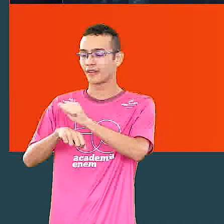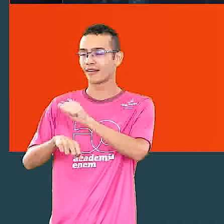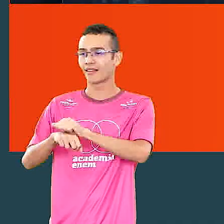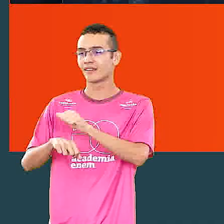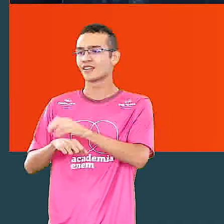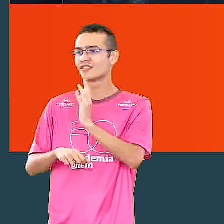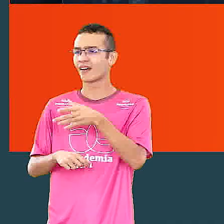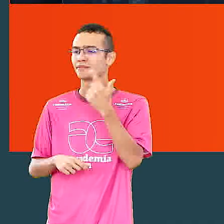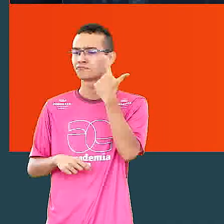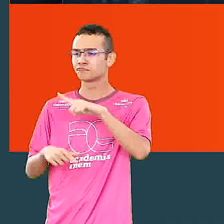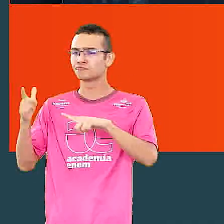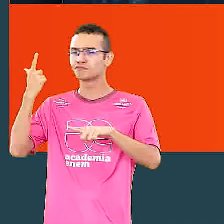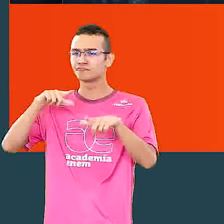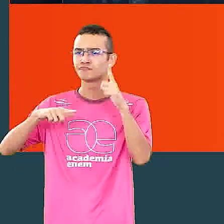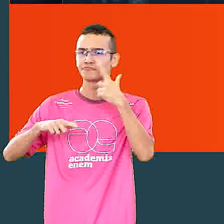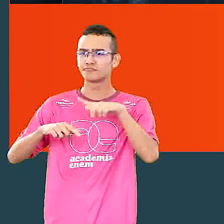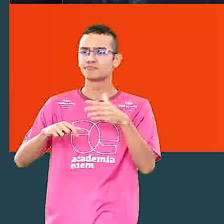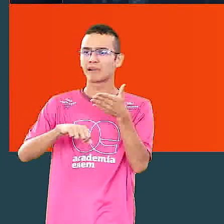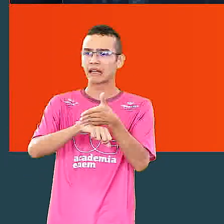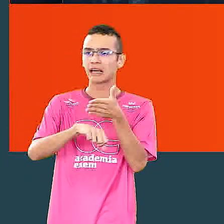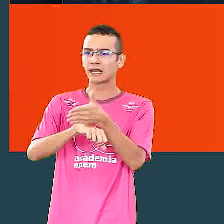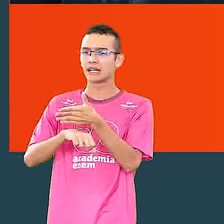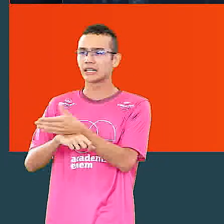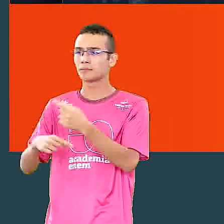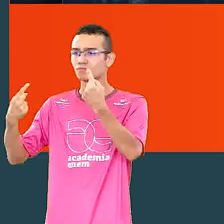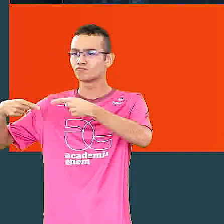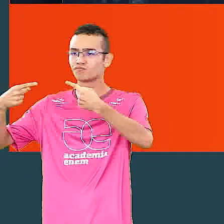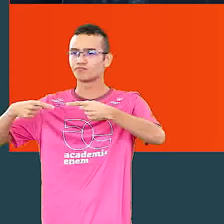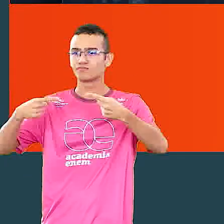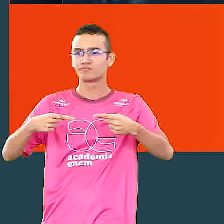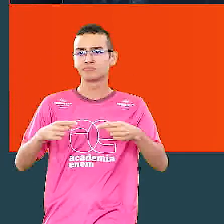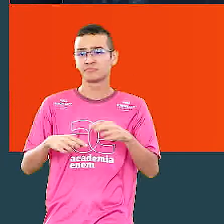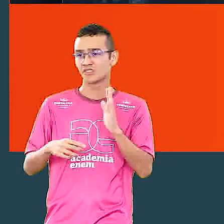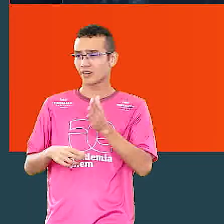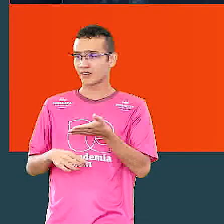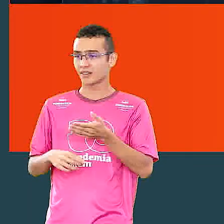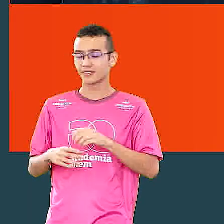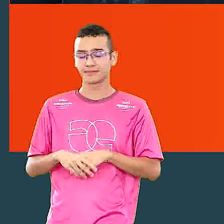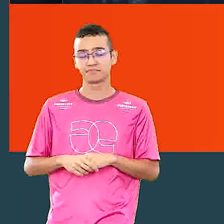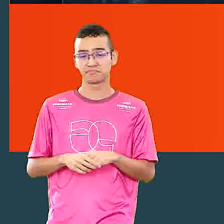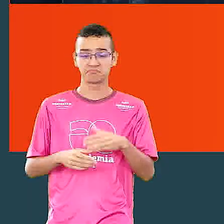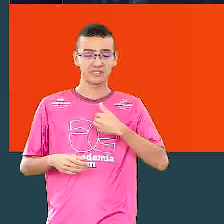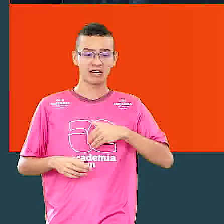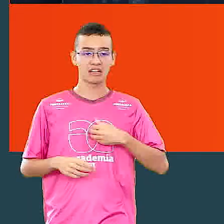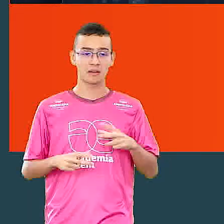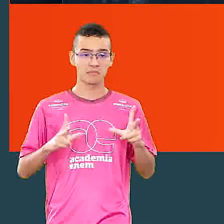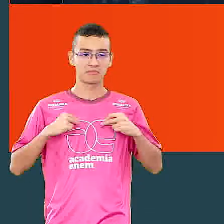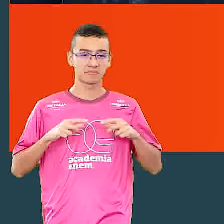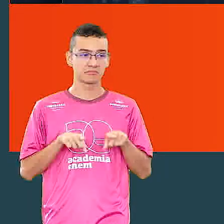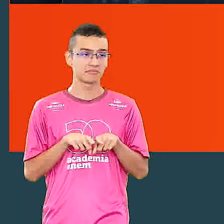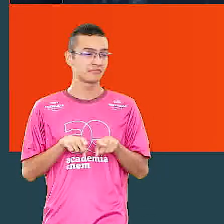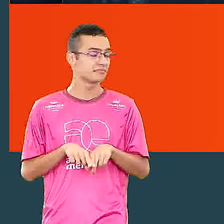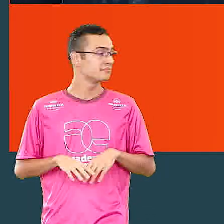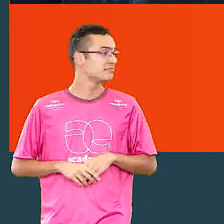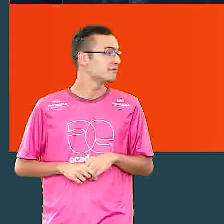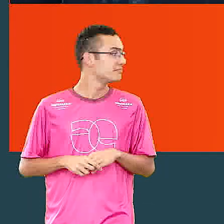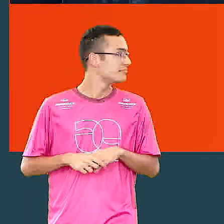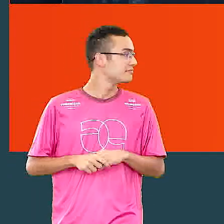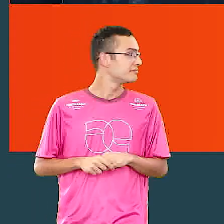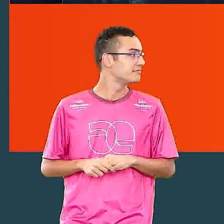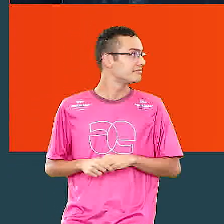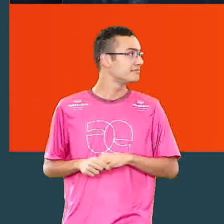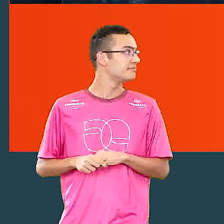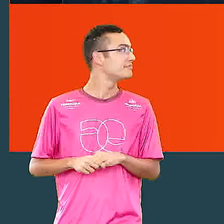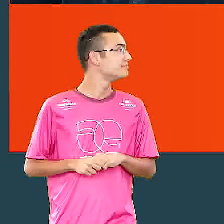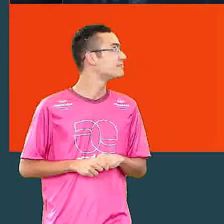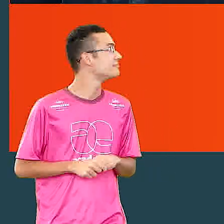tem isso para falar mesmo, né? Então a gente tem que frescar quando a gente pode, tá certo? Bora! Negada, texto 1. O aparecimento da máquina